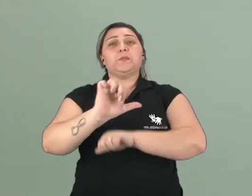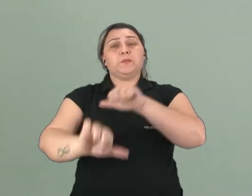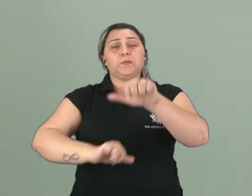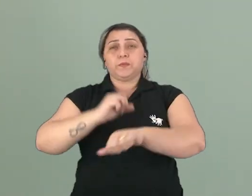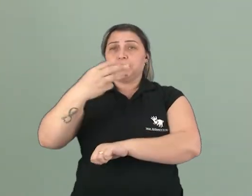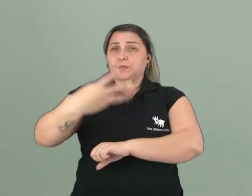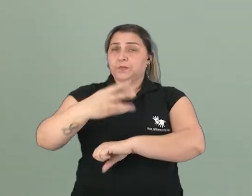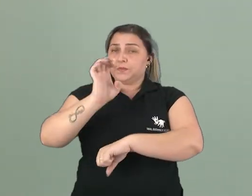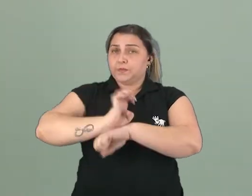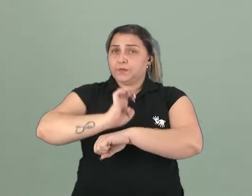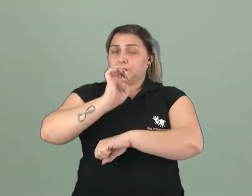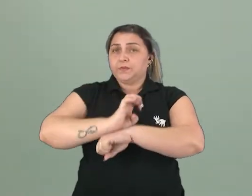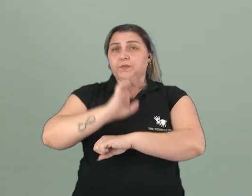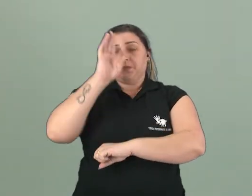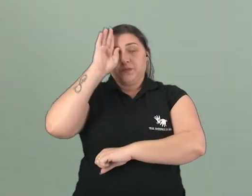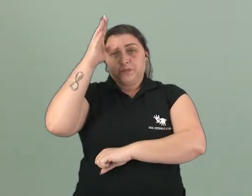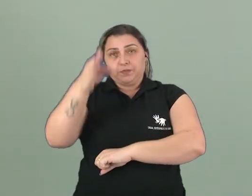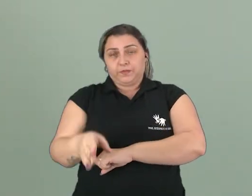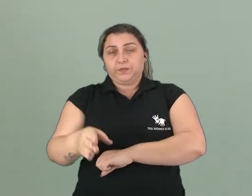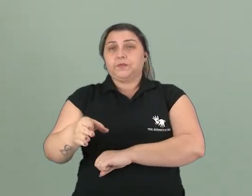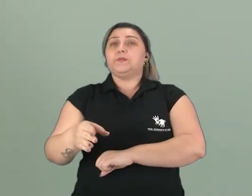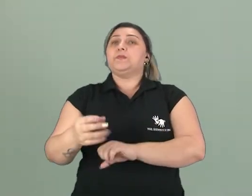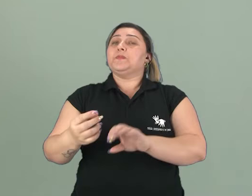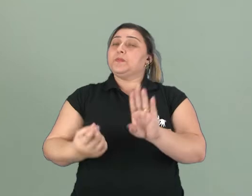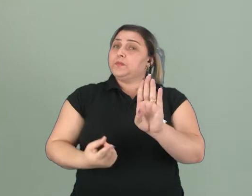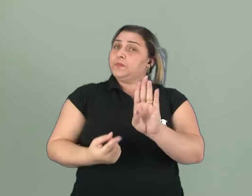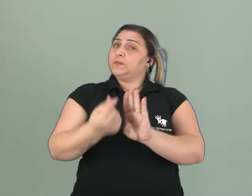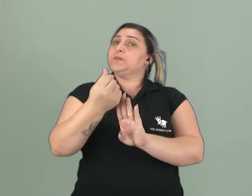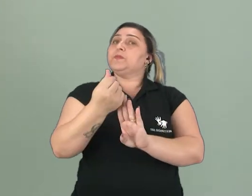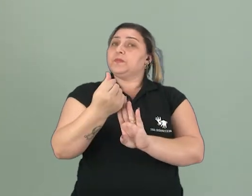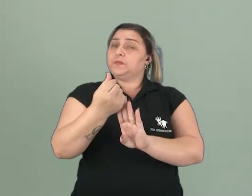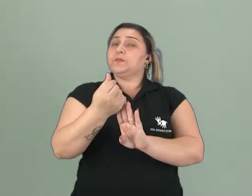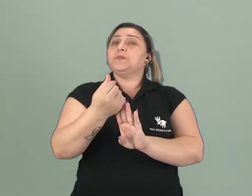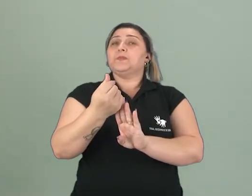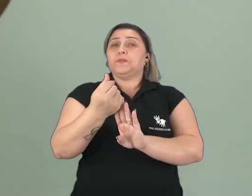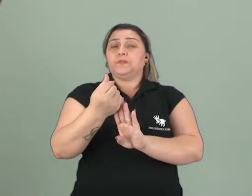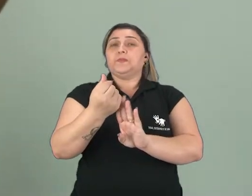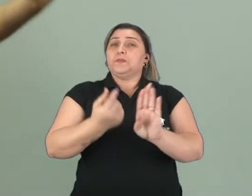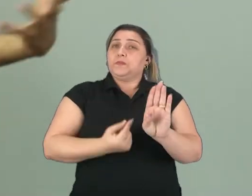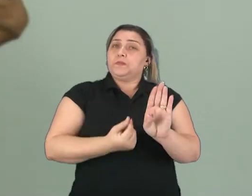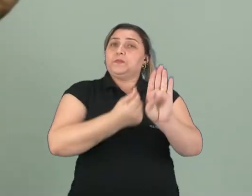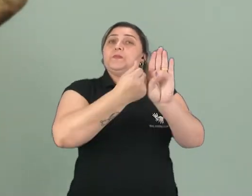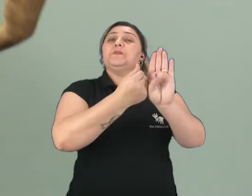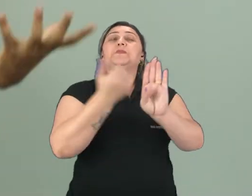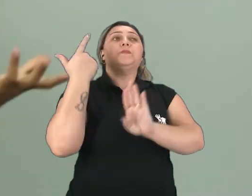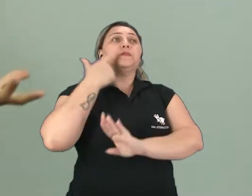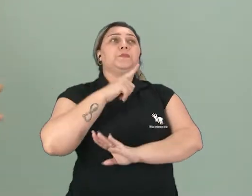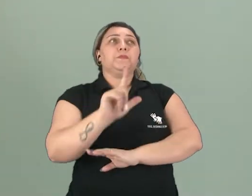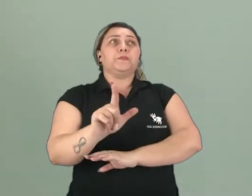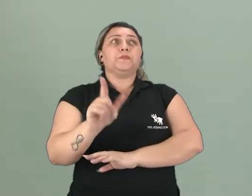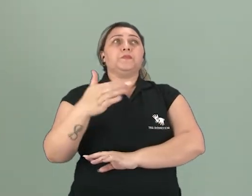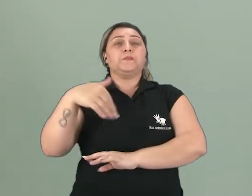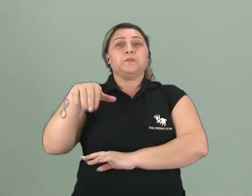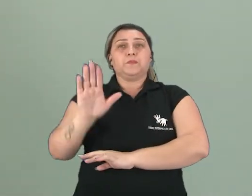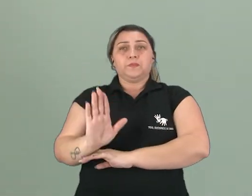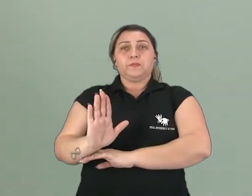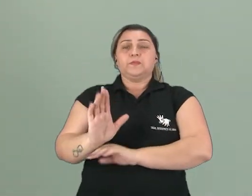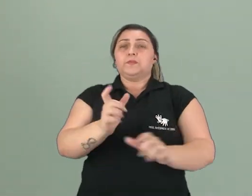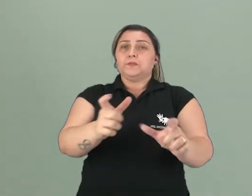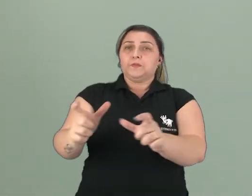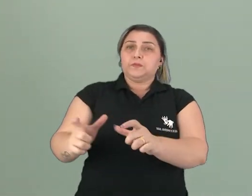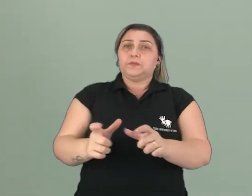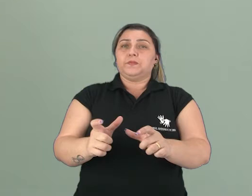terceiro estado, principalmente na classe burguesa, que estava se ascendendo, estava ganhando cada vez mais